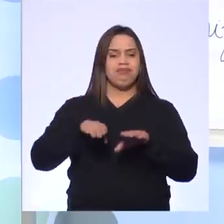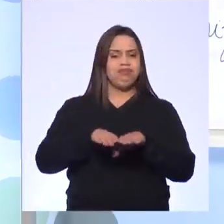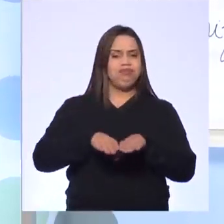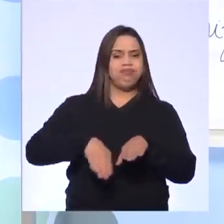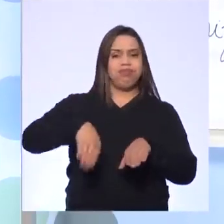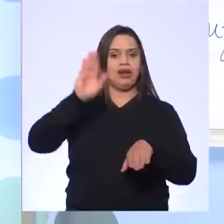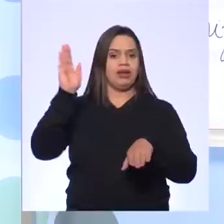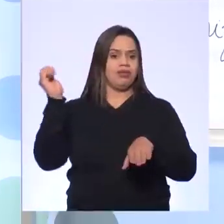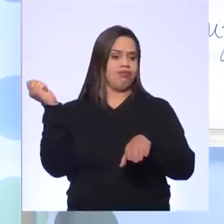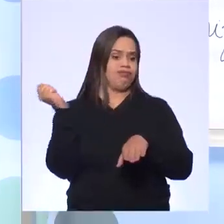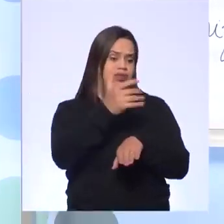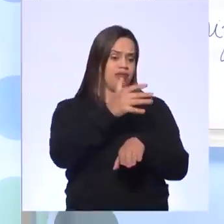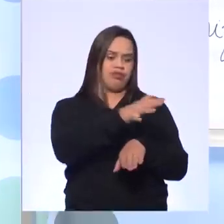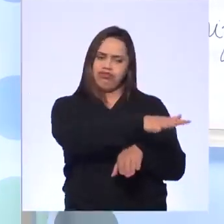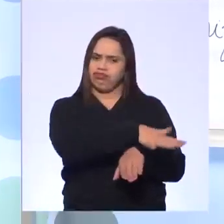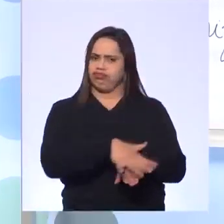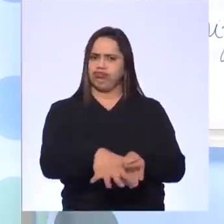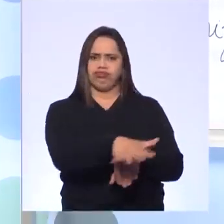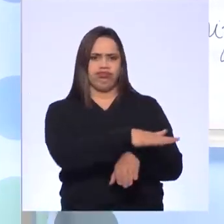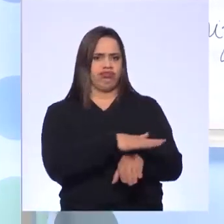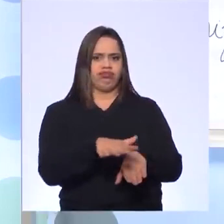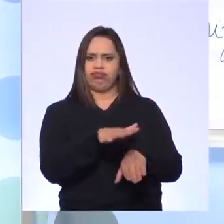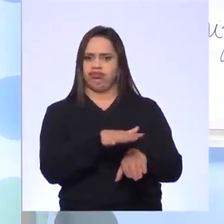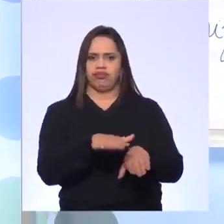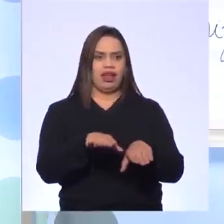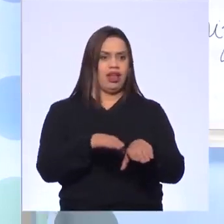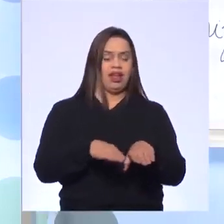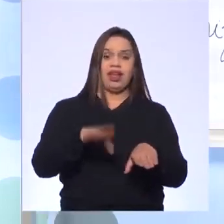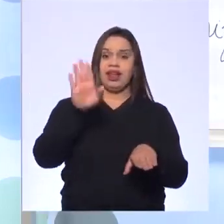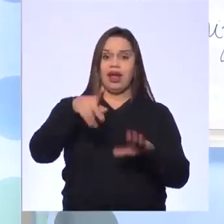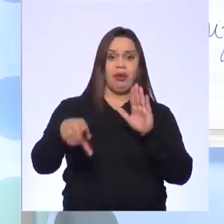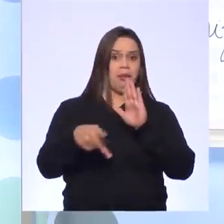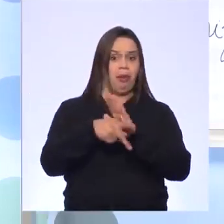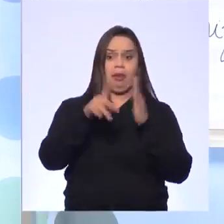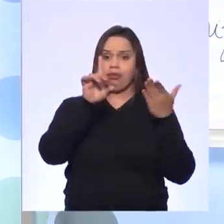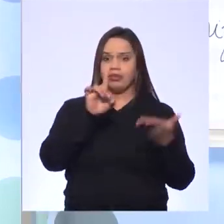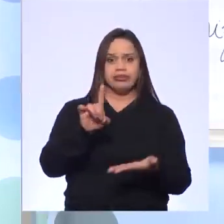outros terrestres, a qualquer pessoa. Ele é considerado um verdadeiro